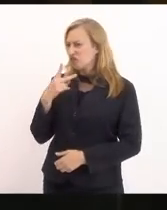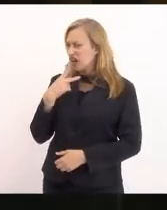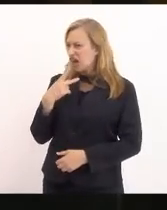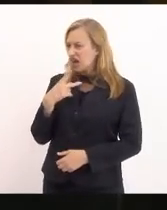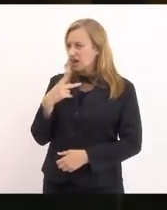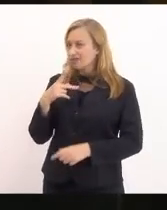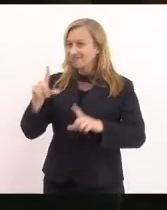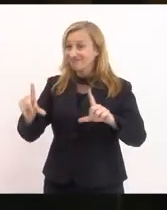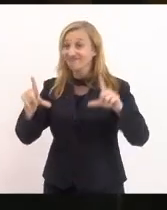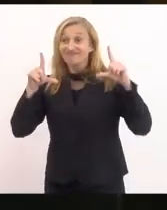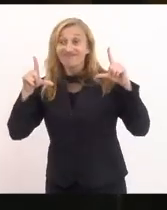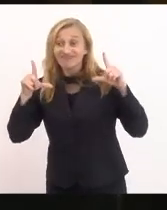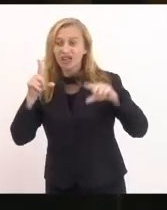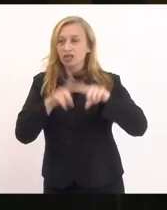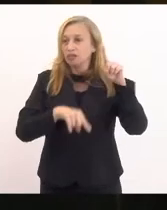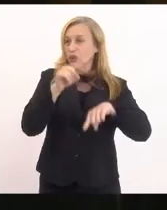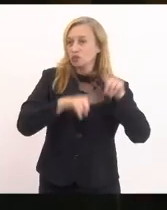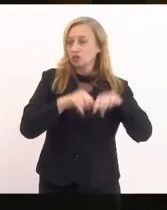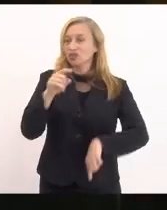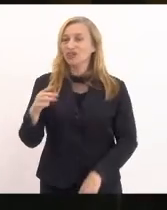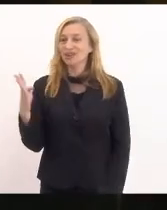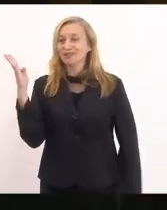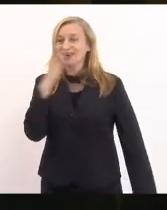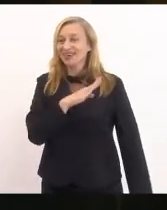fazer propaganda de produtos que fazem mal à saúde,